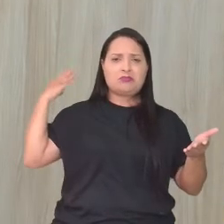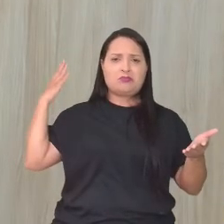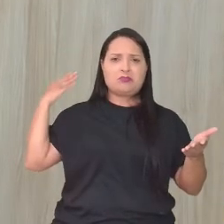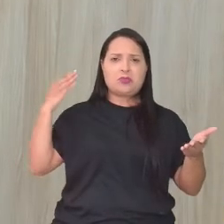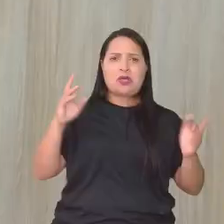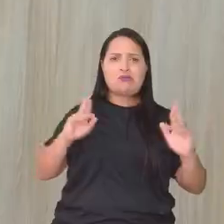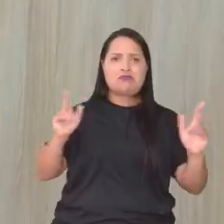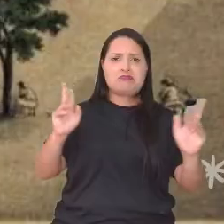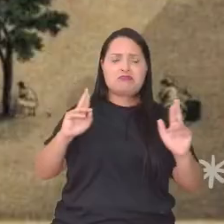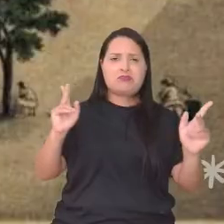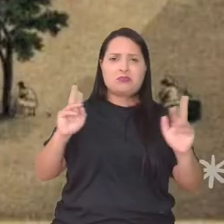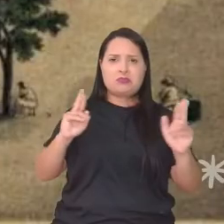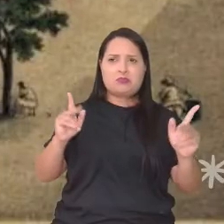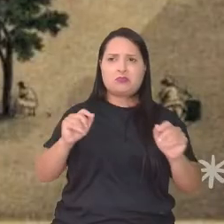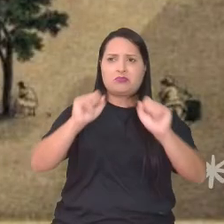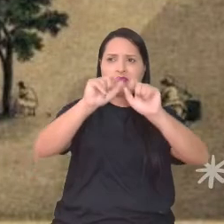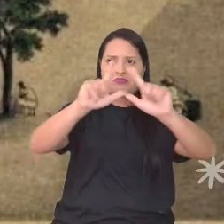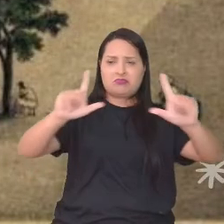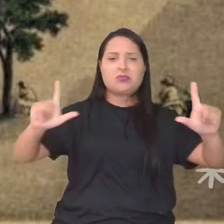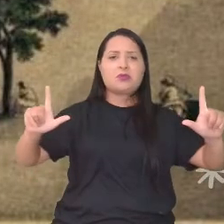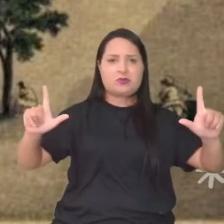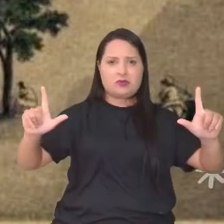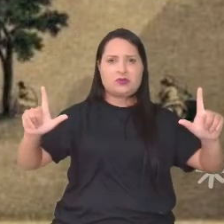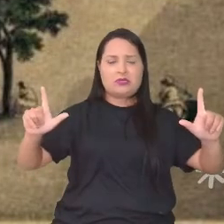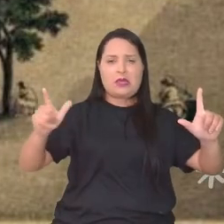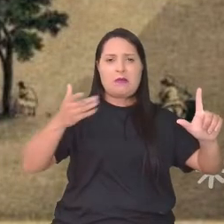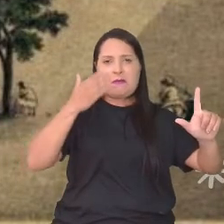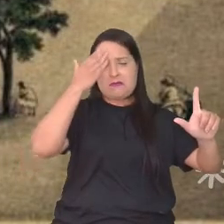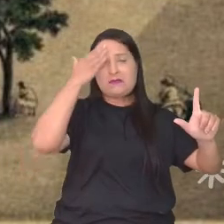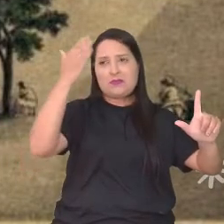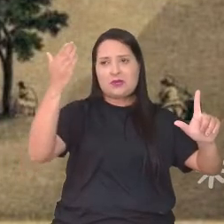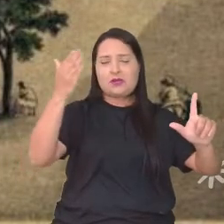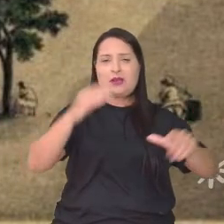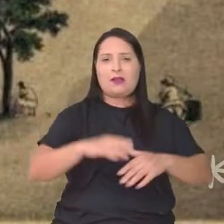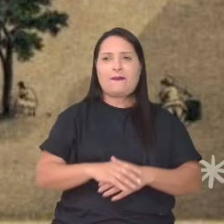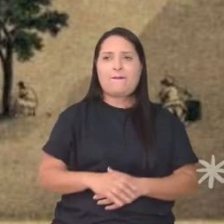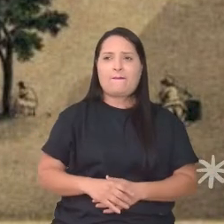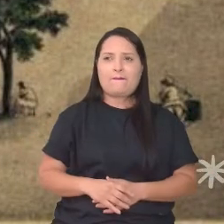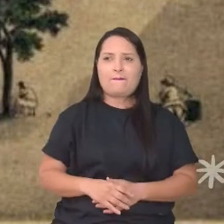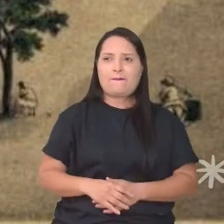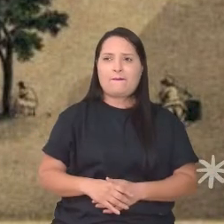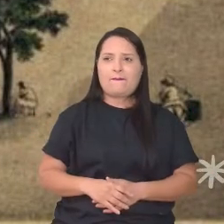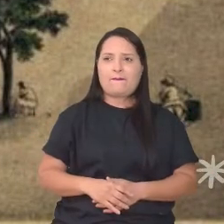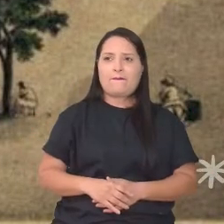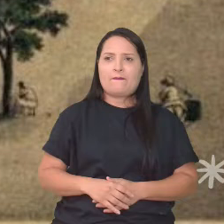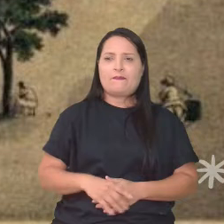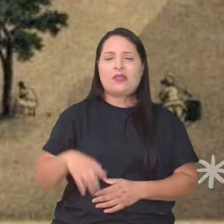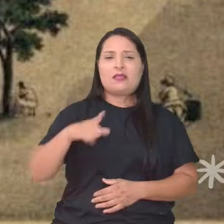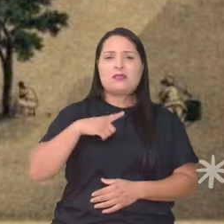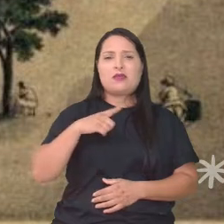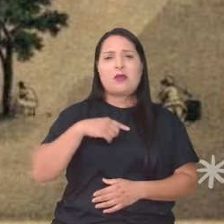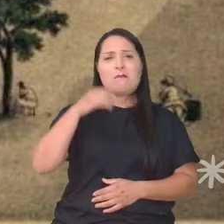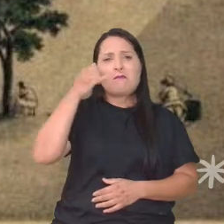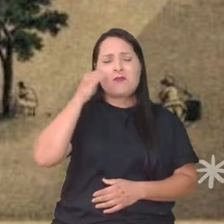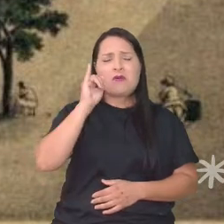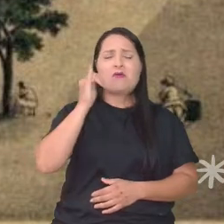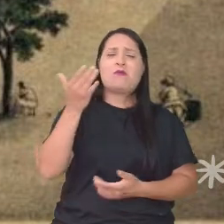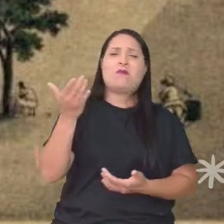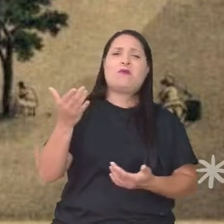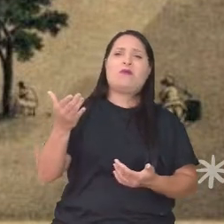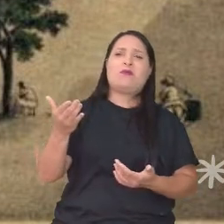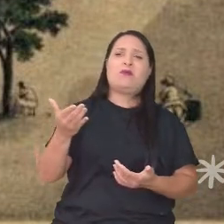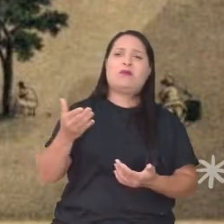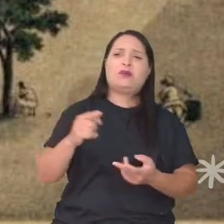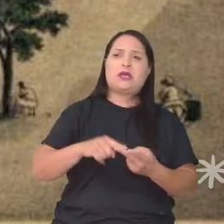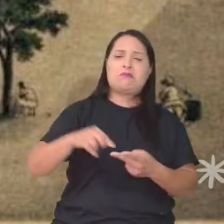tela cheia, Juninho, eu agradeço. Vejam só. E vejam o transporte, né? Muito feito por boi, a